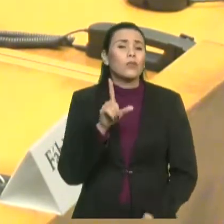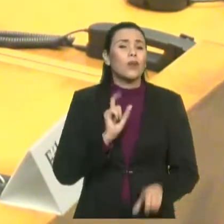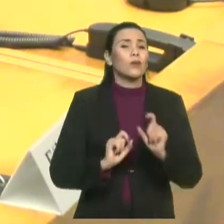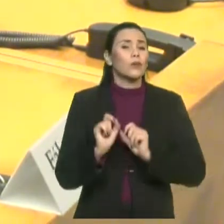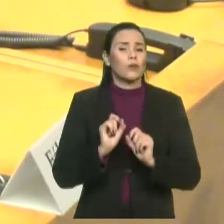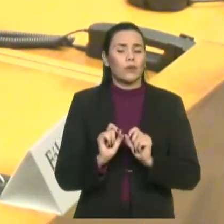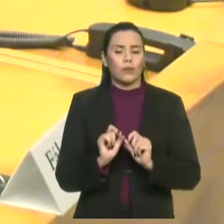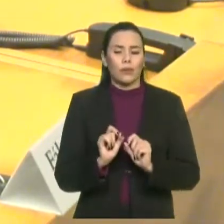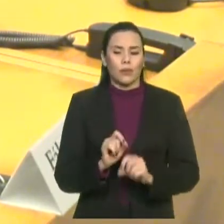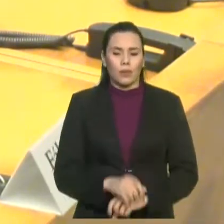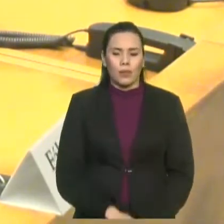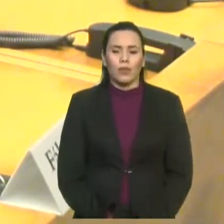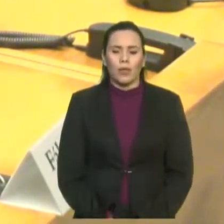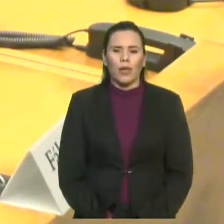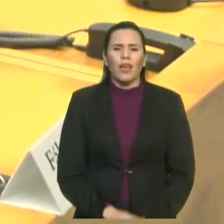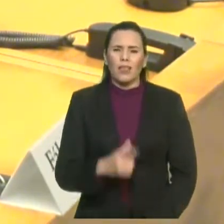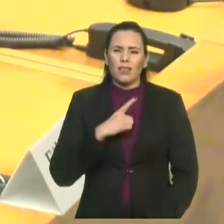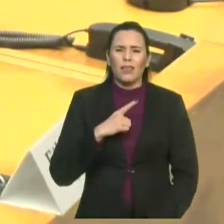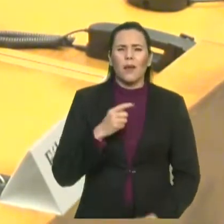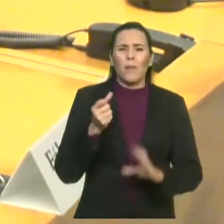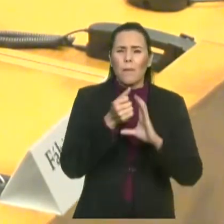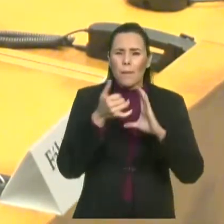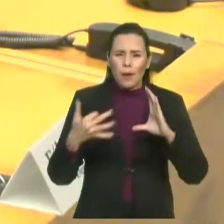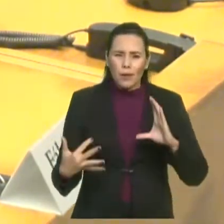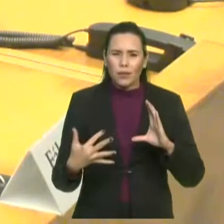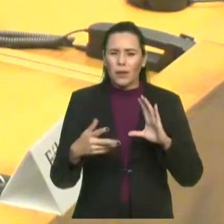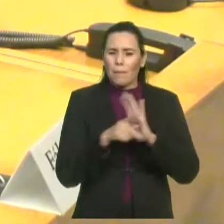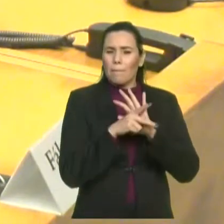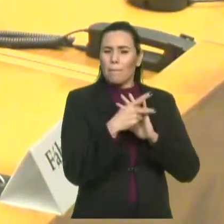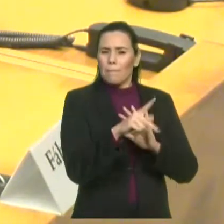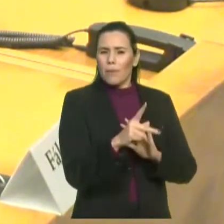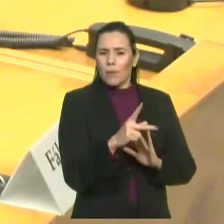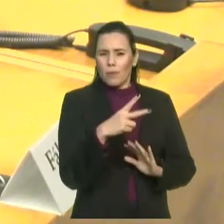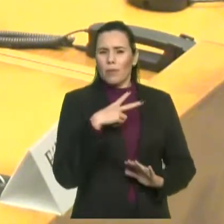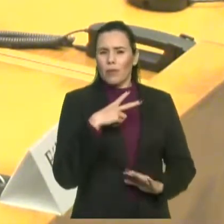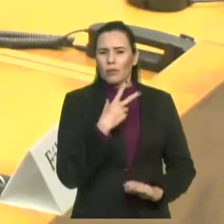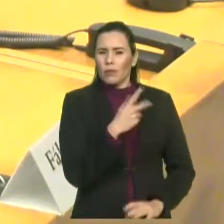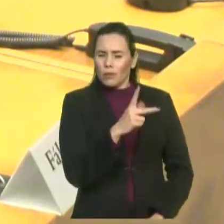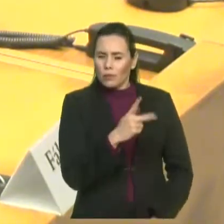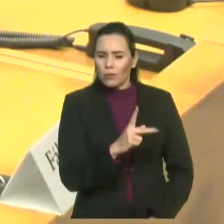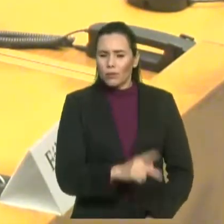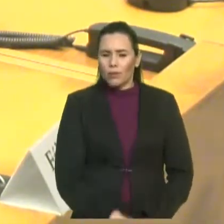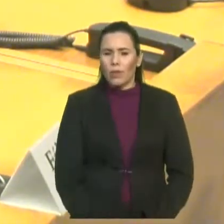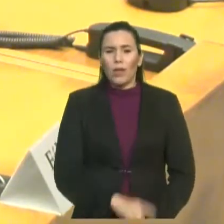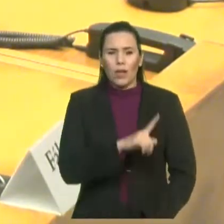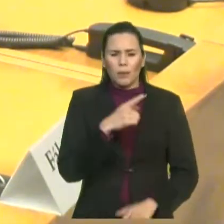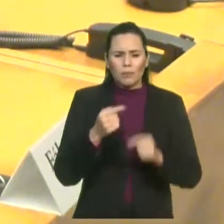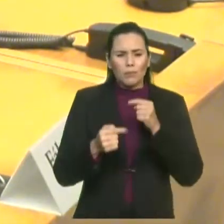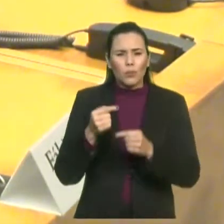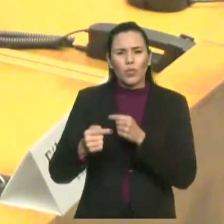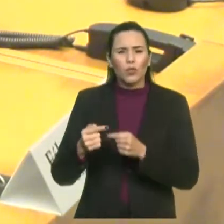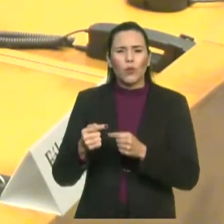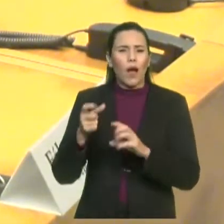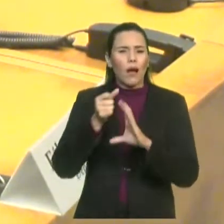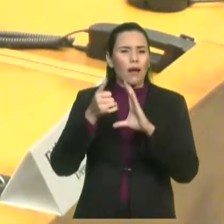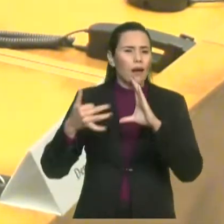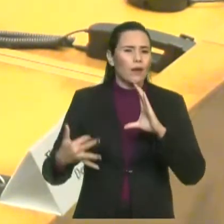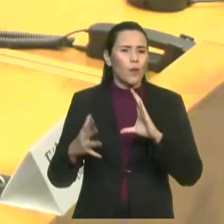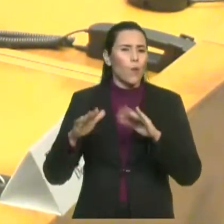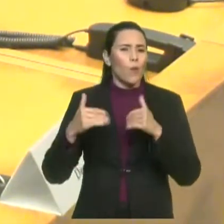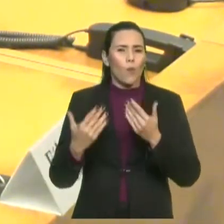uma característica muito especial, né? Que, como político, inclusive, que é ter